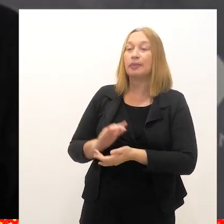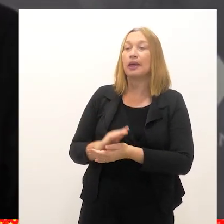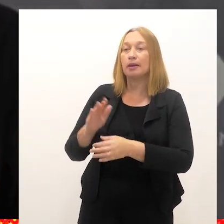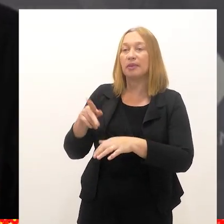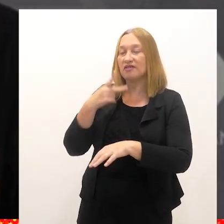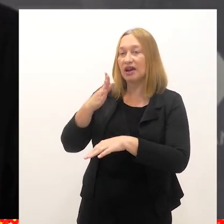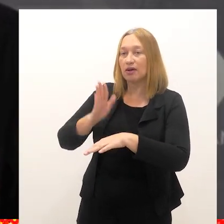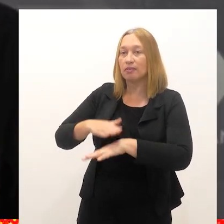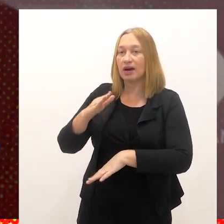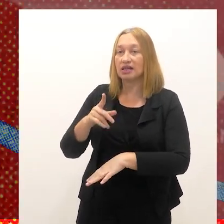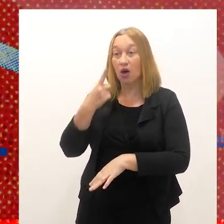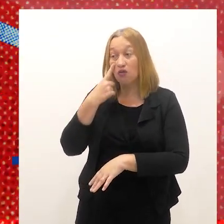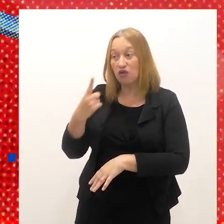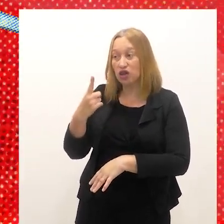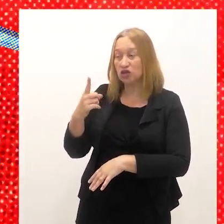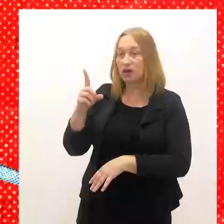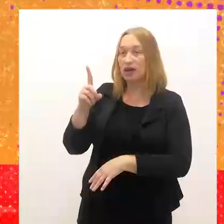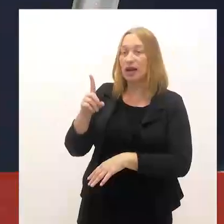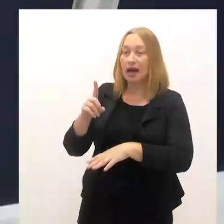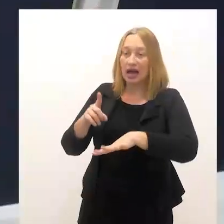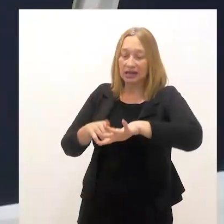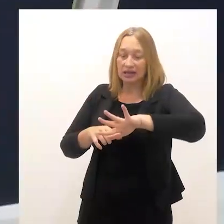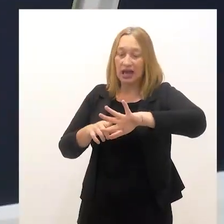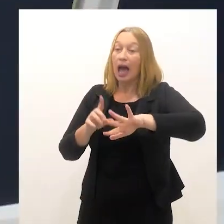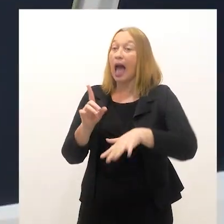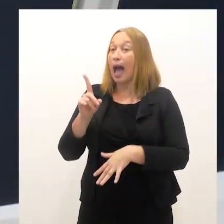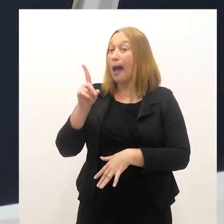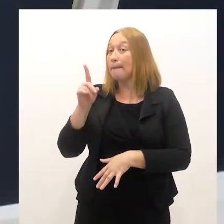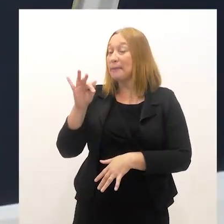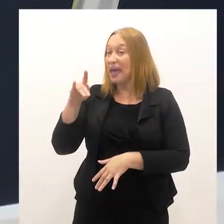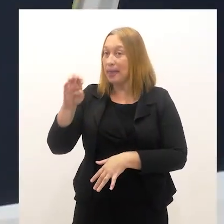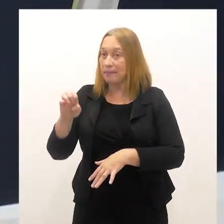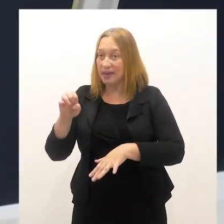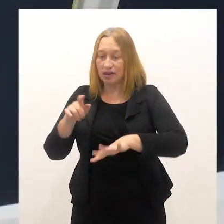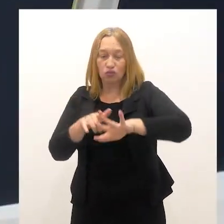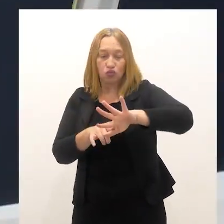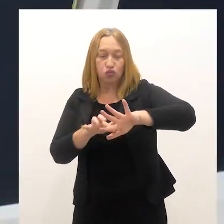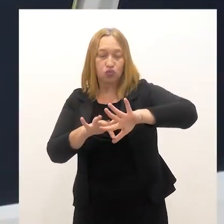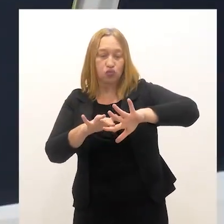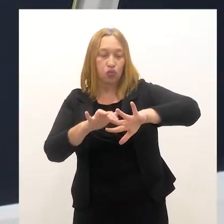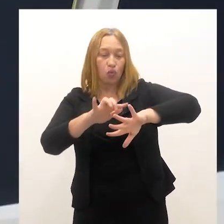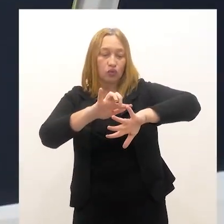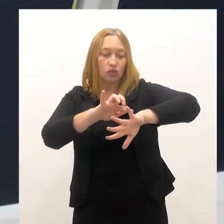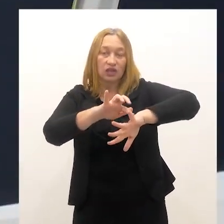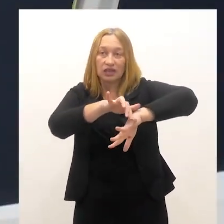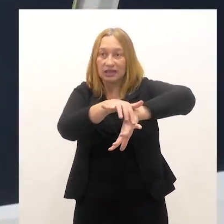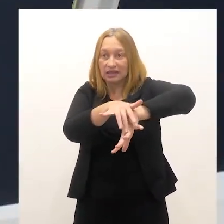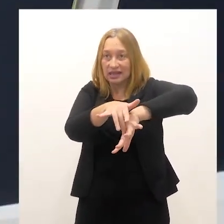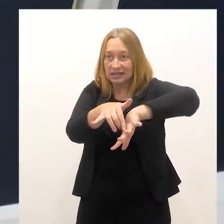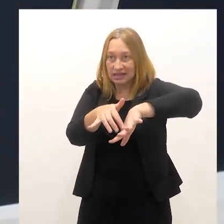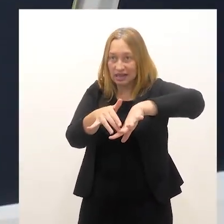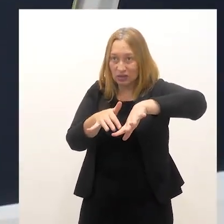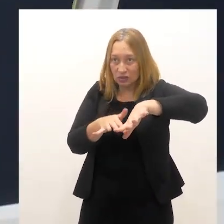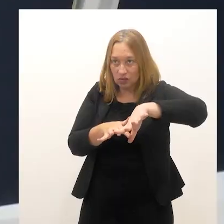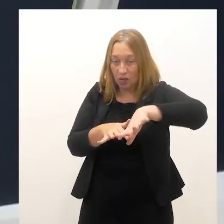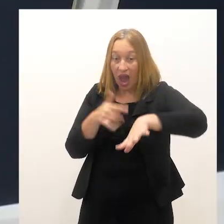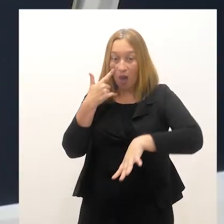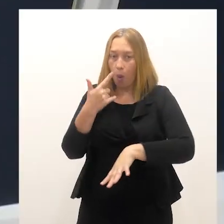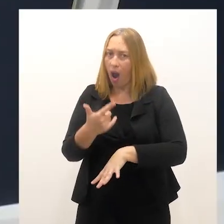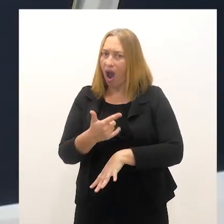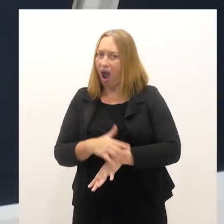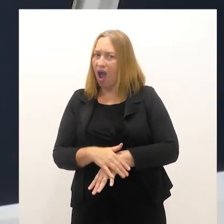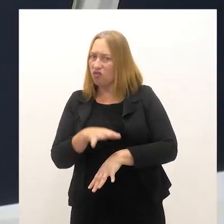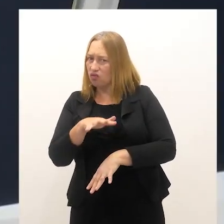alguém. E eu vejo a Baby descendo a escada do teatro. Aí eu falei, pô, Baby do Brasil,